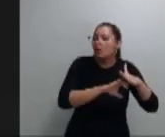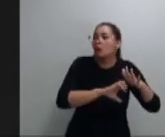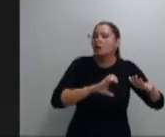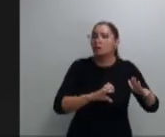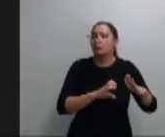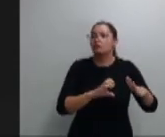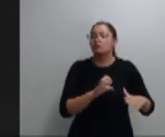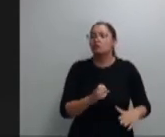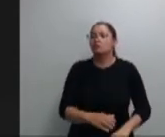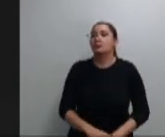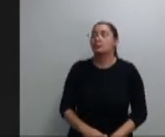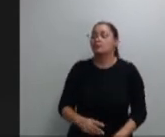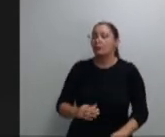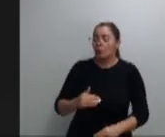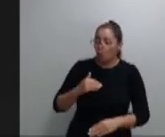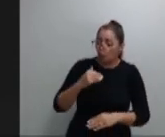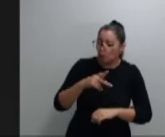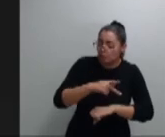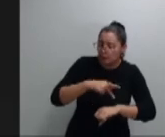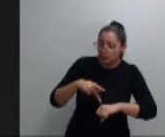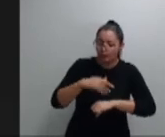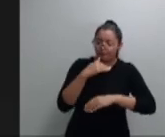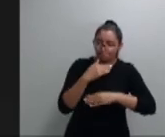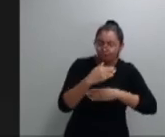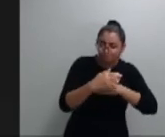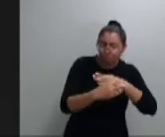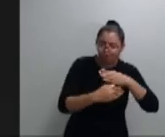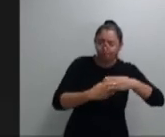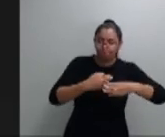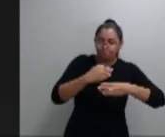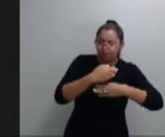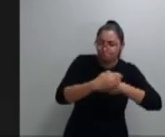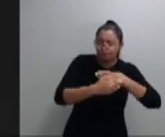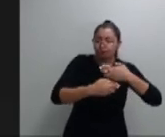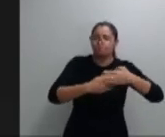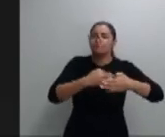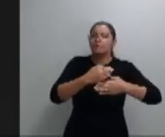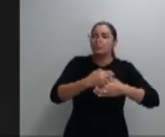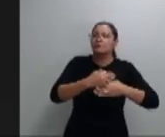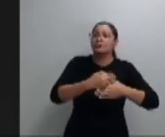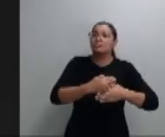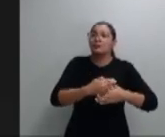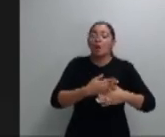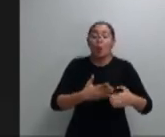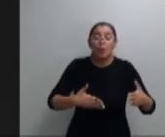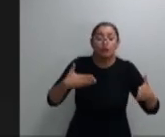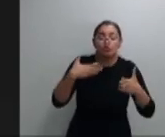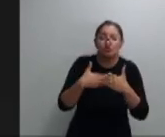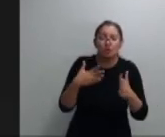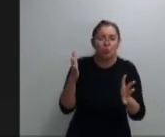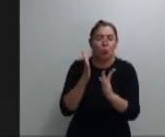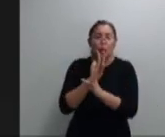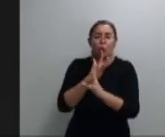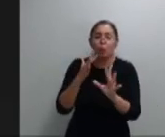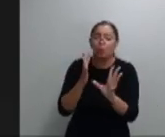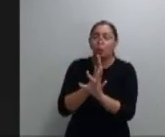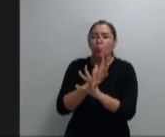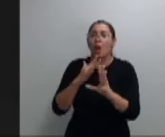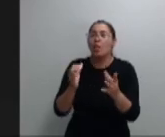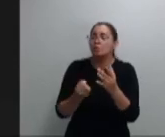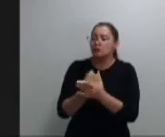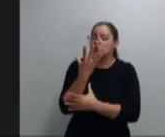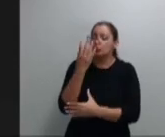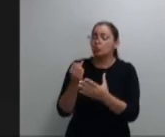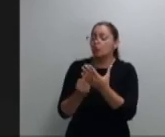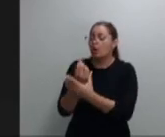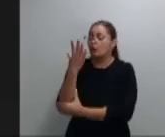com as suas potencialidades maiores mediante a aglomeração de empresas como se fazia antigamente